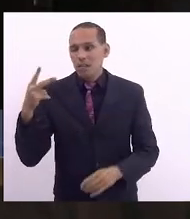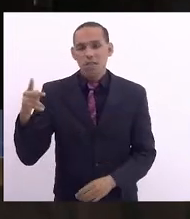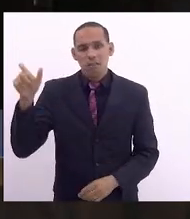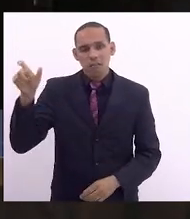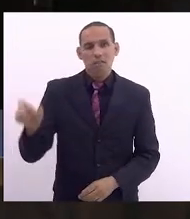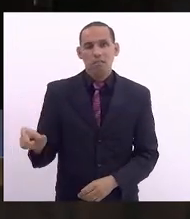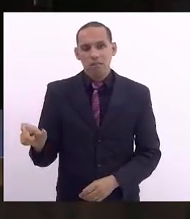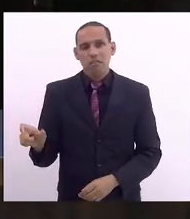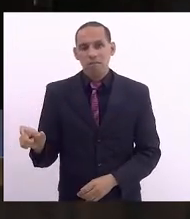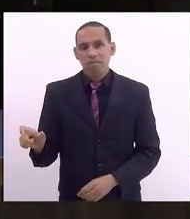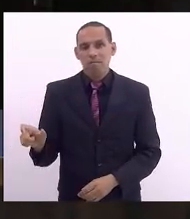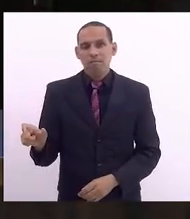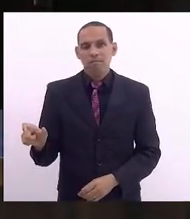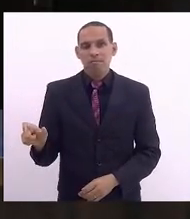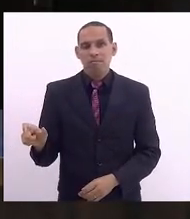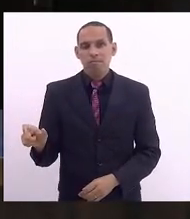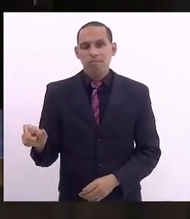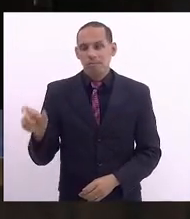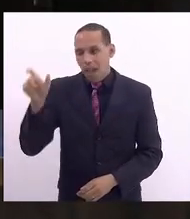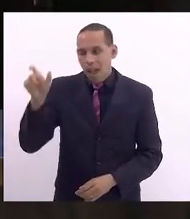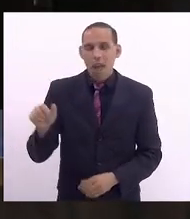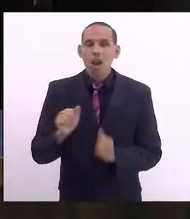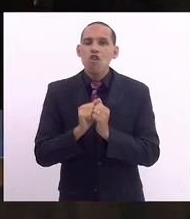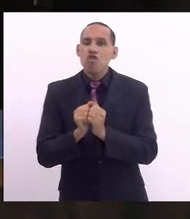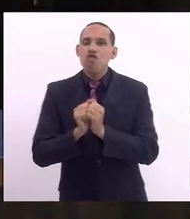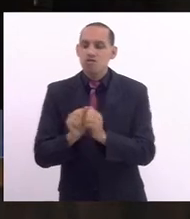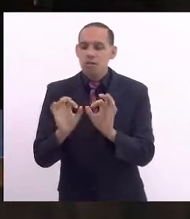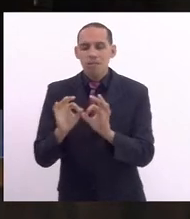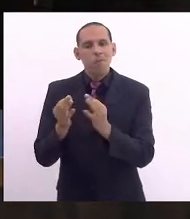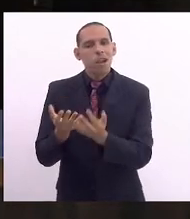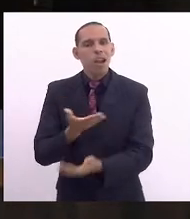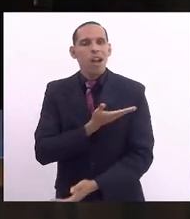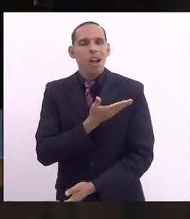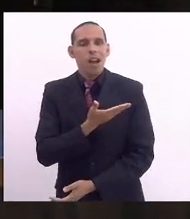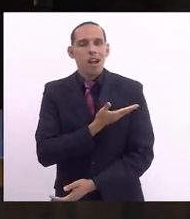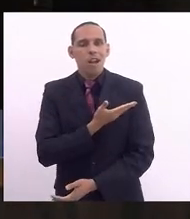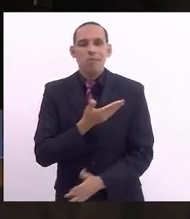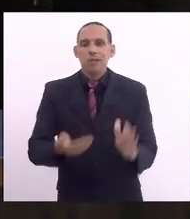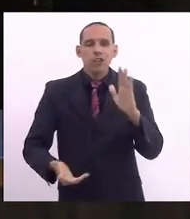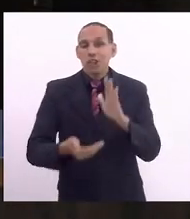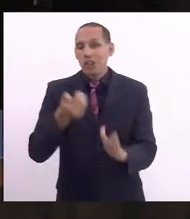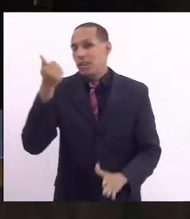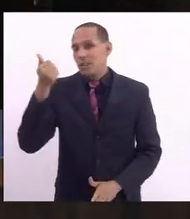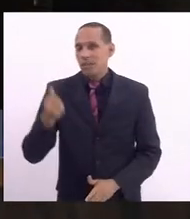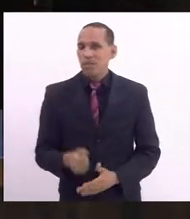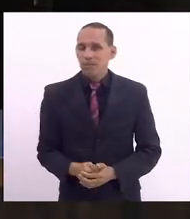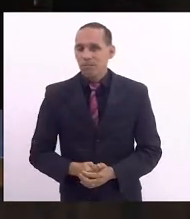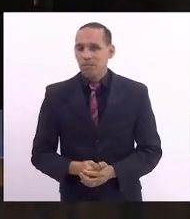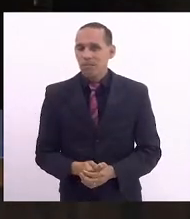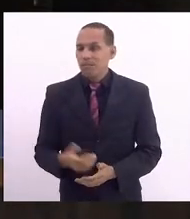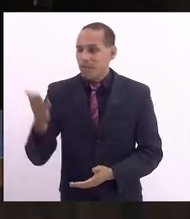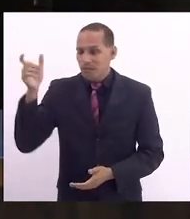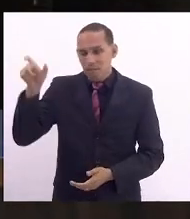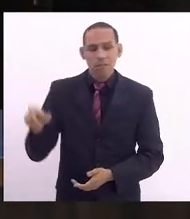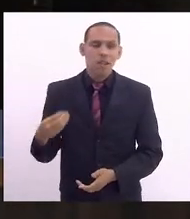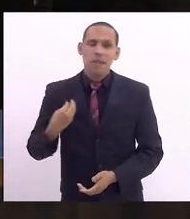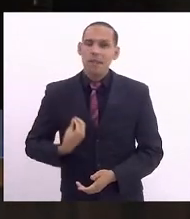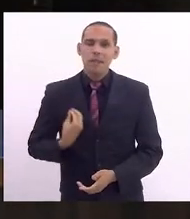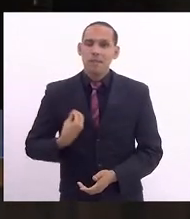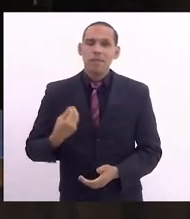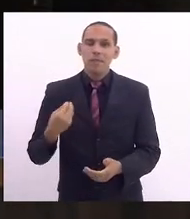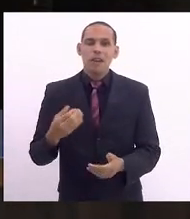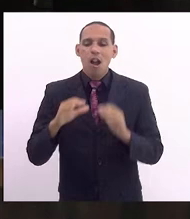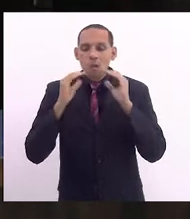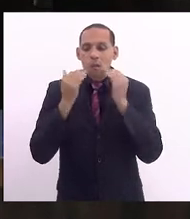o bem da liberdade, né, o bem de convívio com a família, com amigos, o bem de viver, né, em